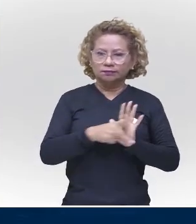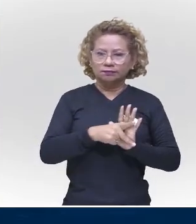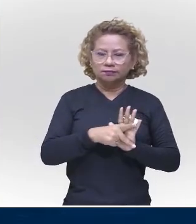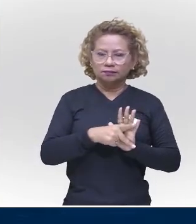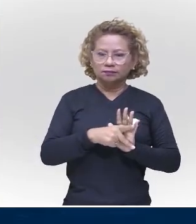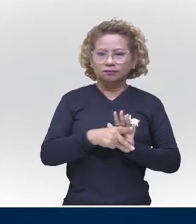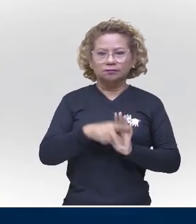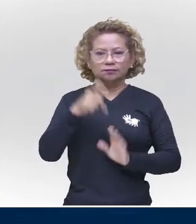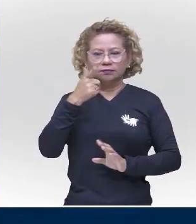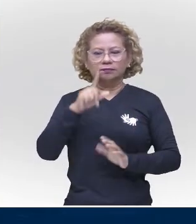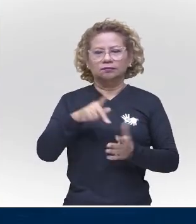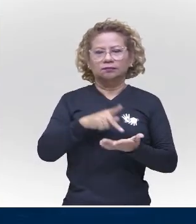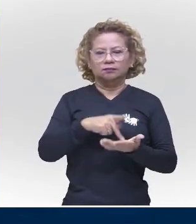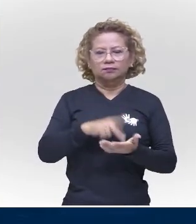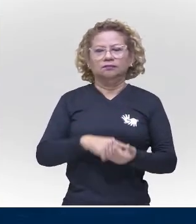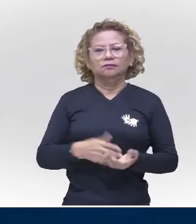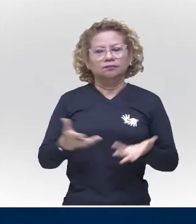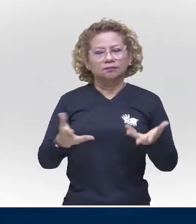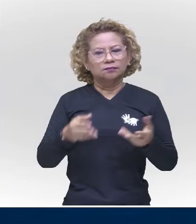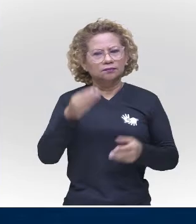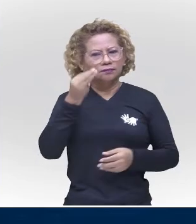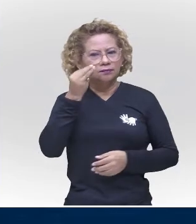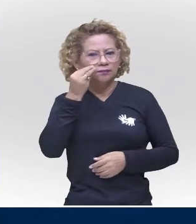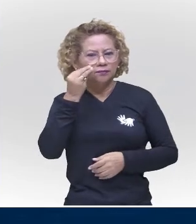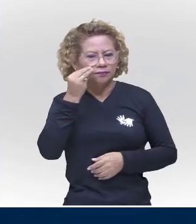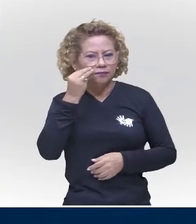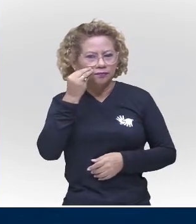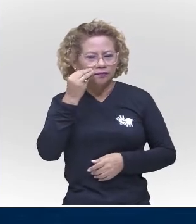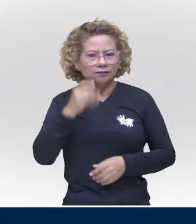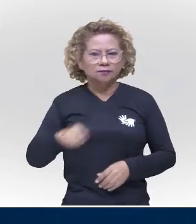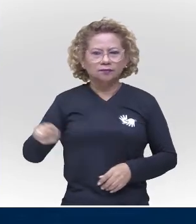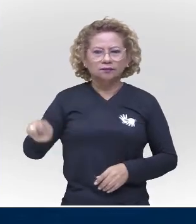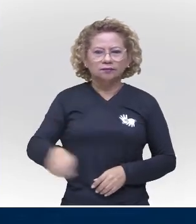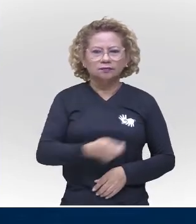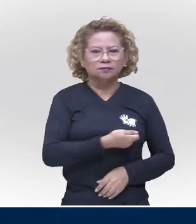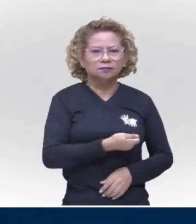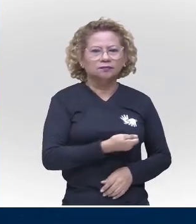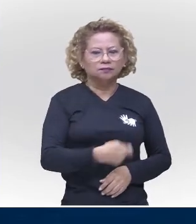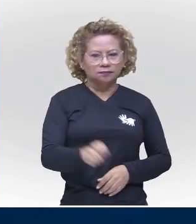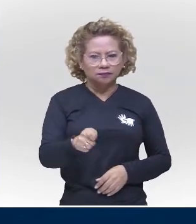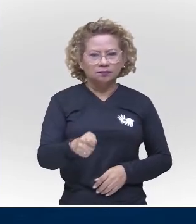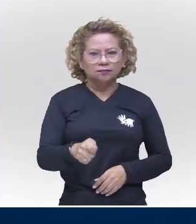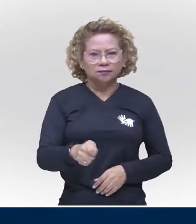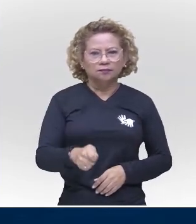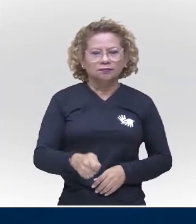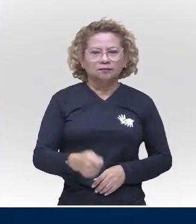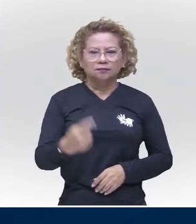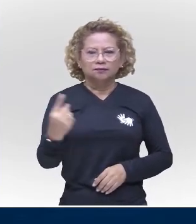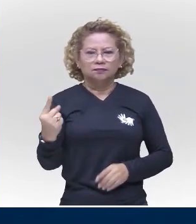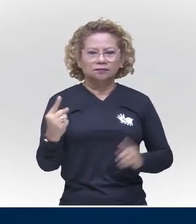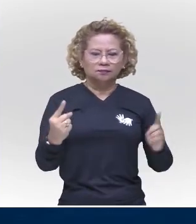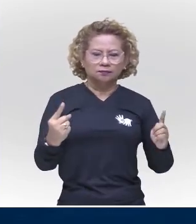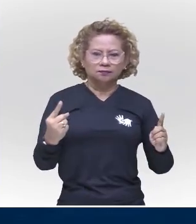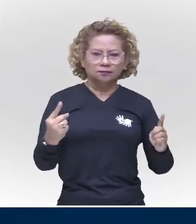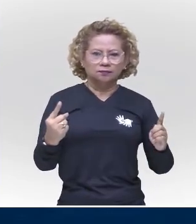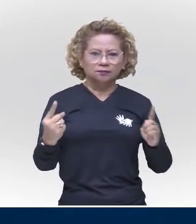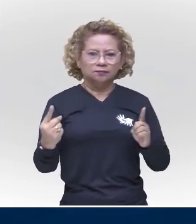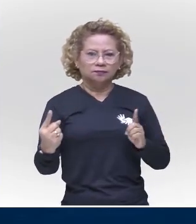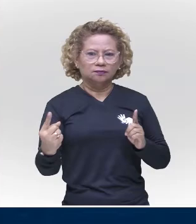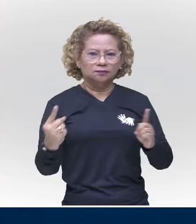próximo, nós temos aqui o tênis de mesa. A gente olhando assim, né, a gente fica até na dúvida, será que eu interfiro ou não